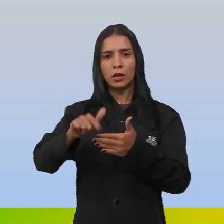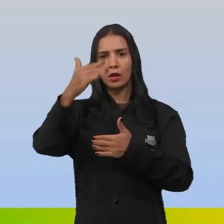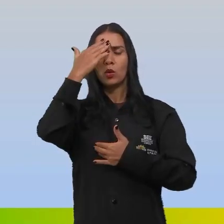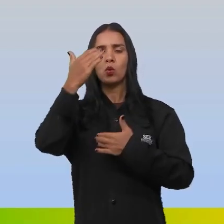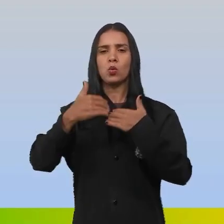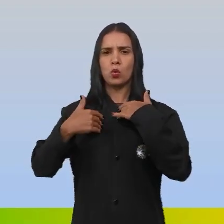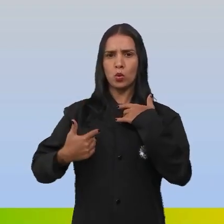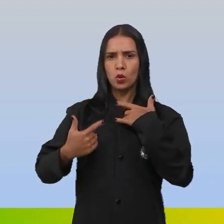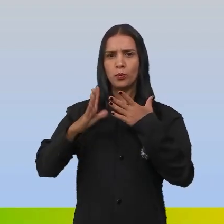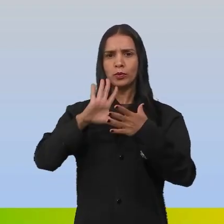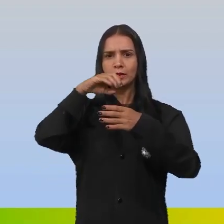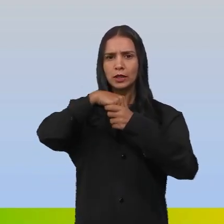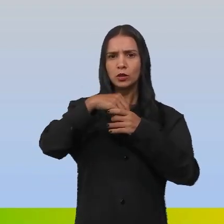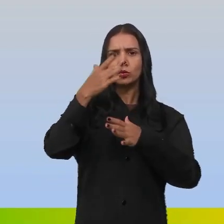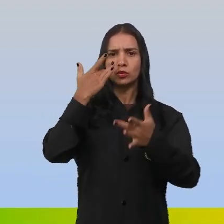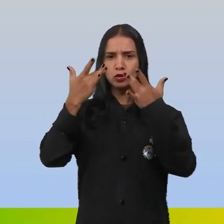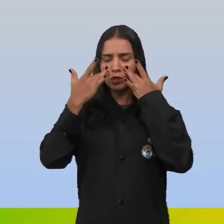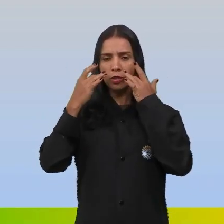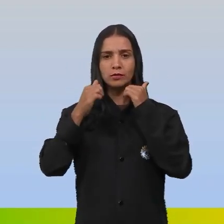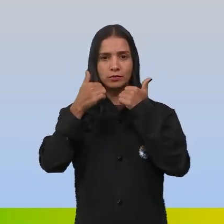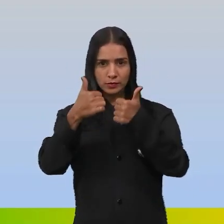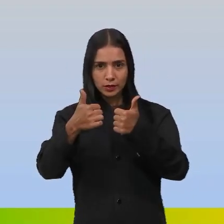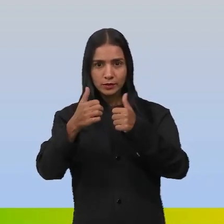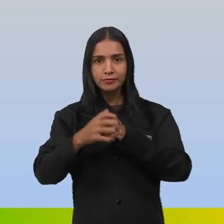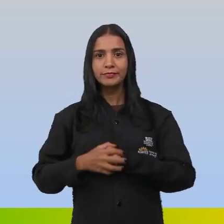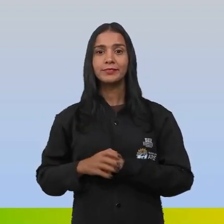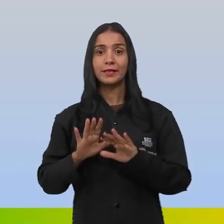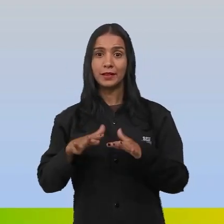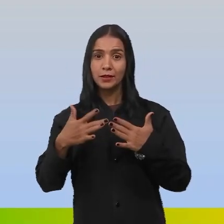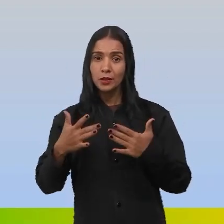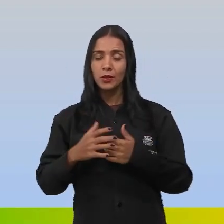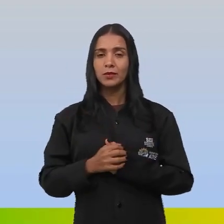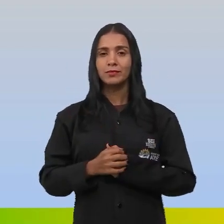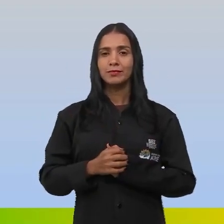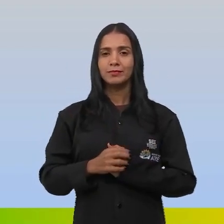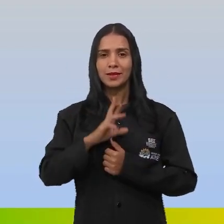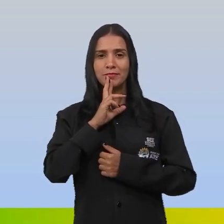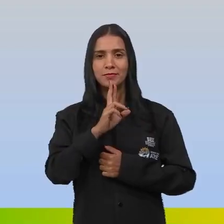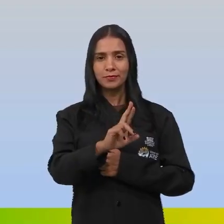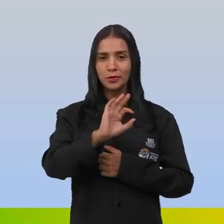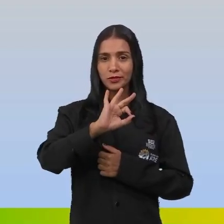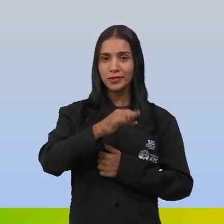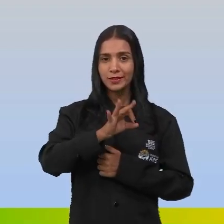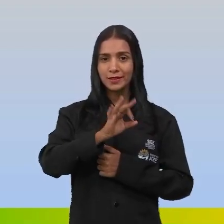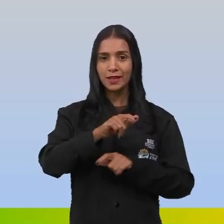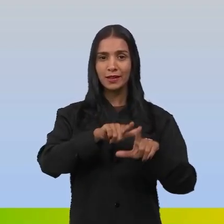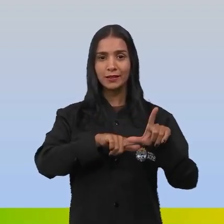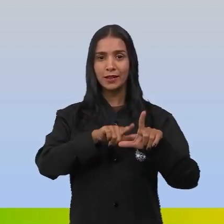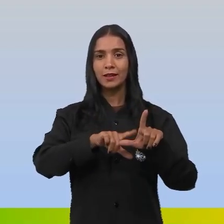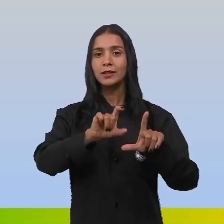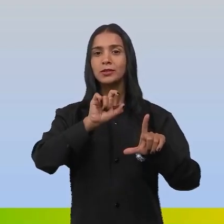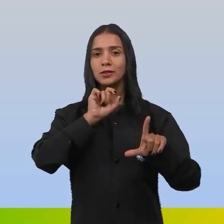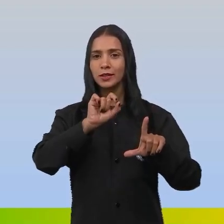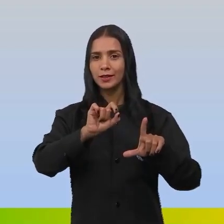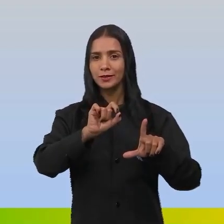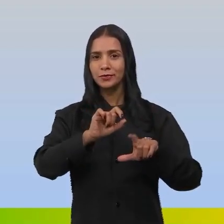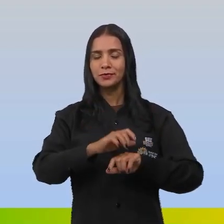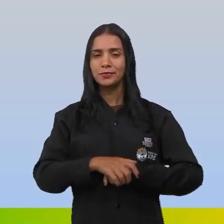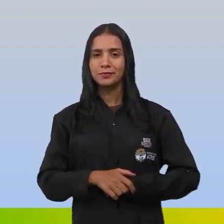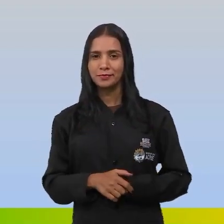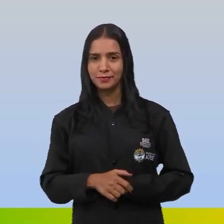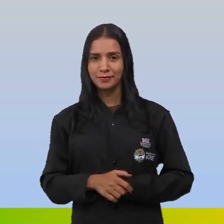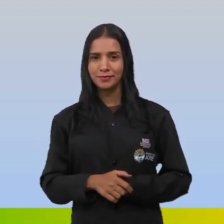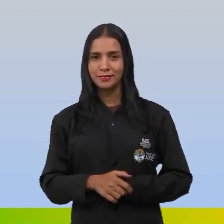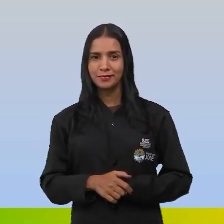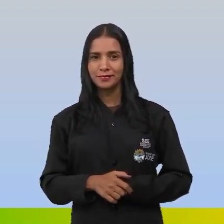artes cênicas, no teatro. Então, vou passar já para a resposta correta, por conta do adiantar aqui do nosso tempo, mas